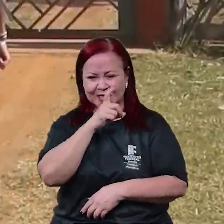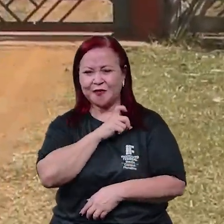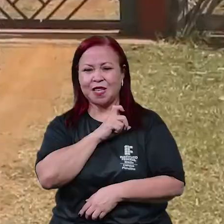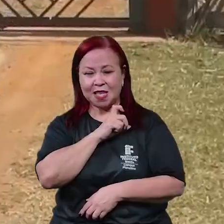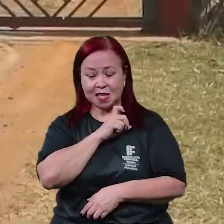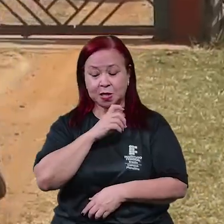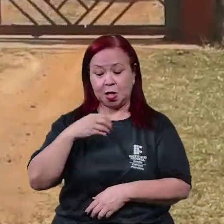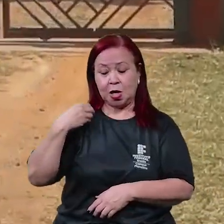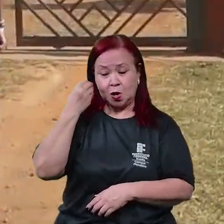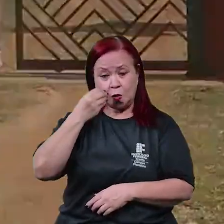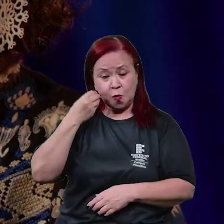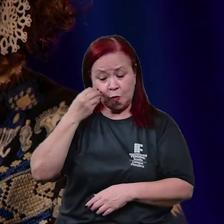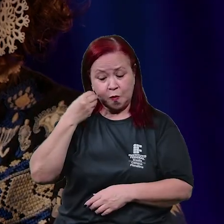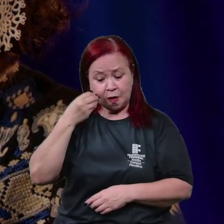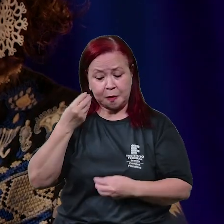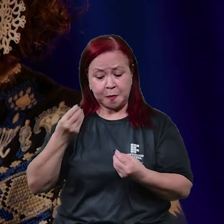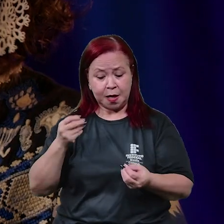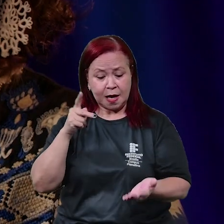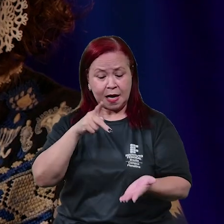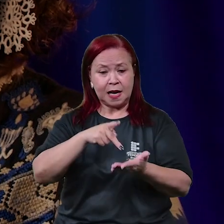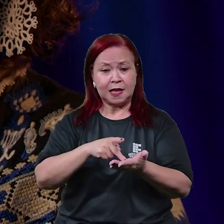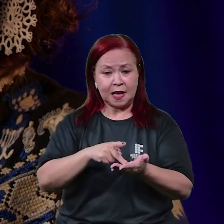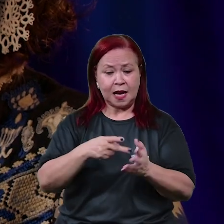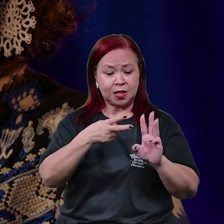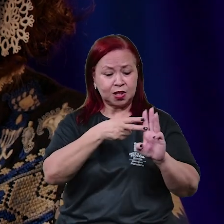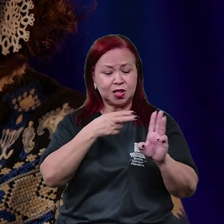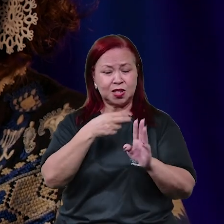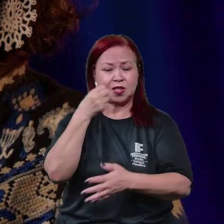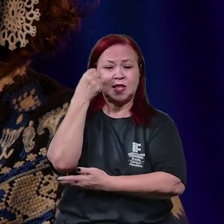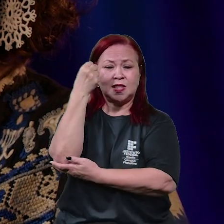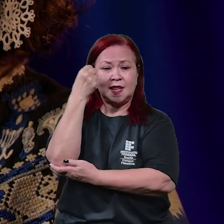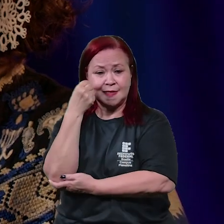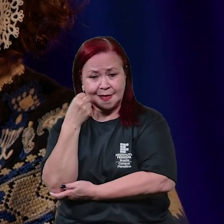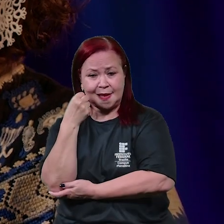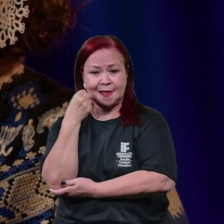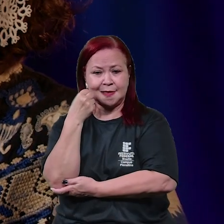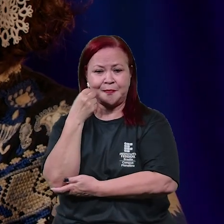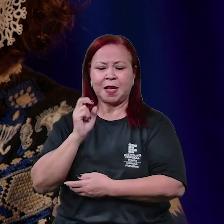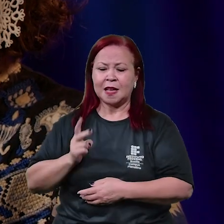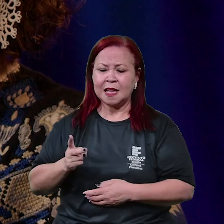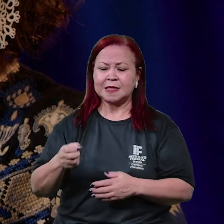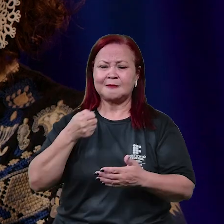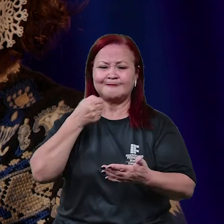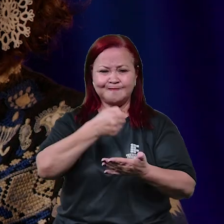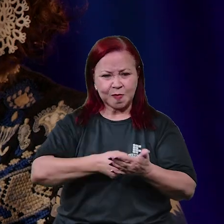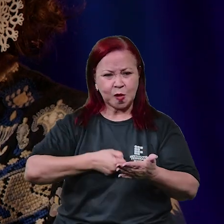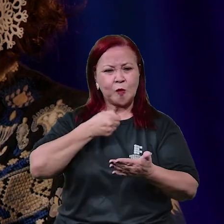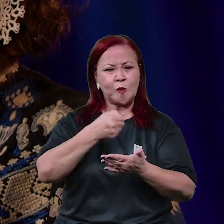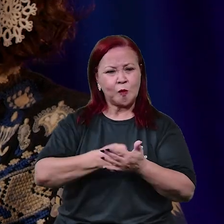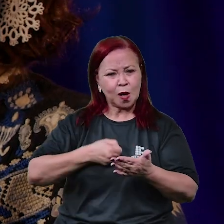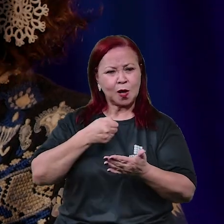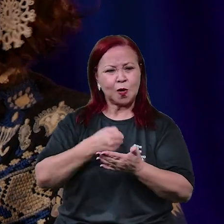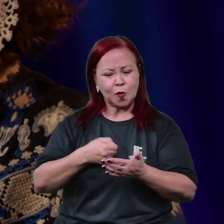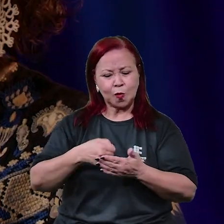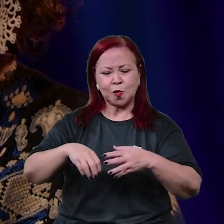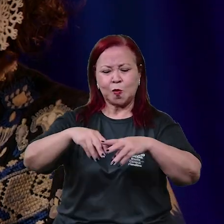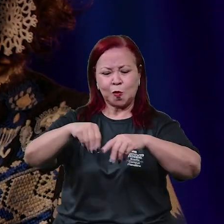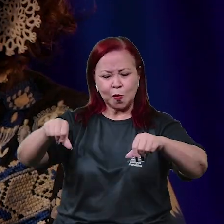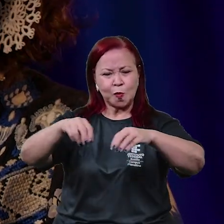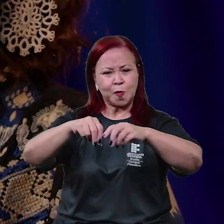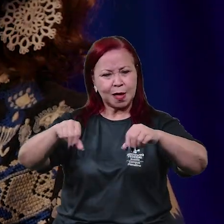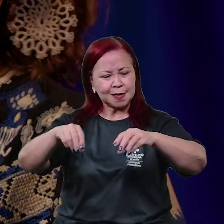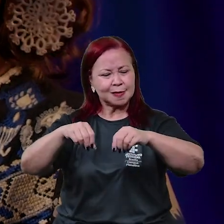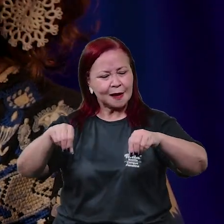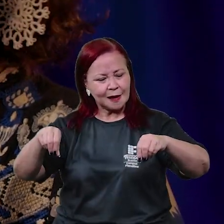super difícil, então vivenciar bem a realidade indígena, que é de muita resistência, né? E sempre uma luta pelas